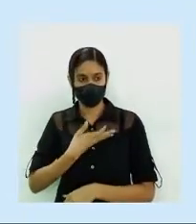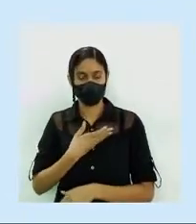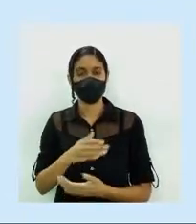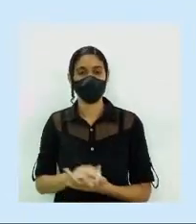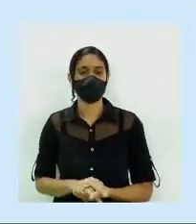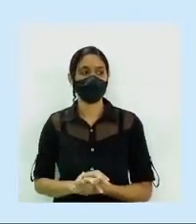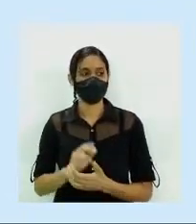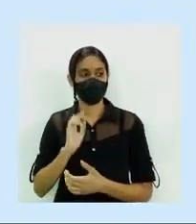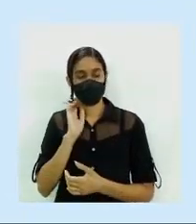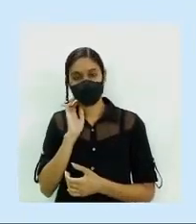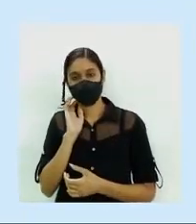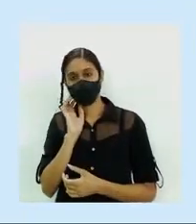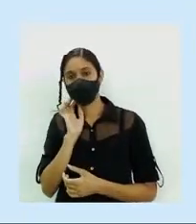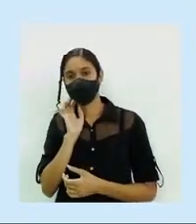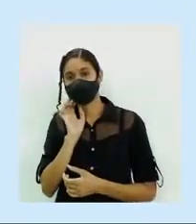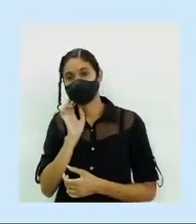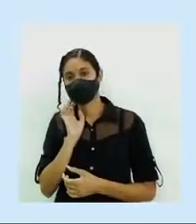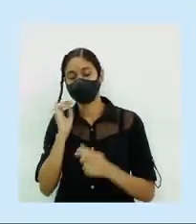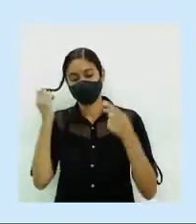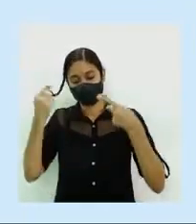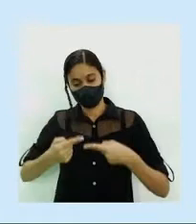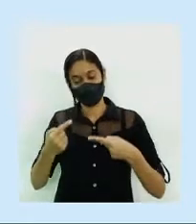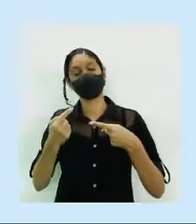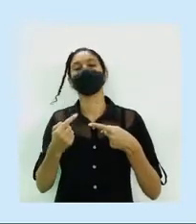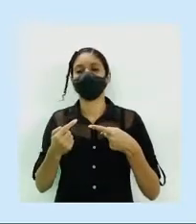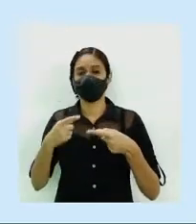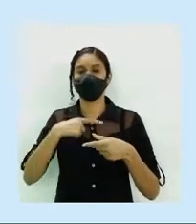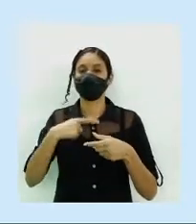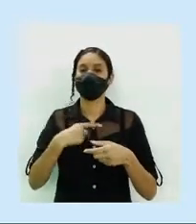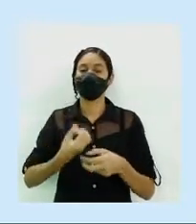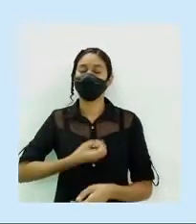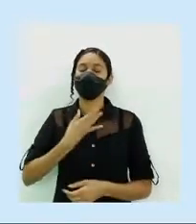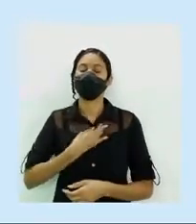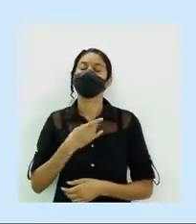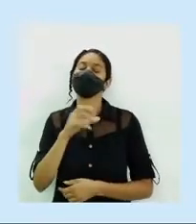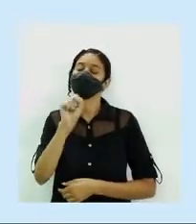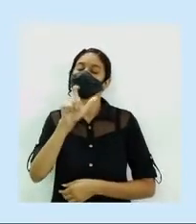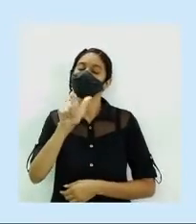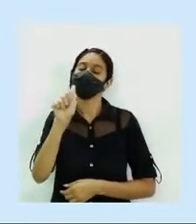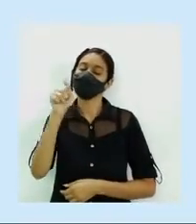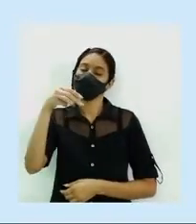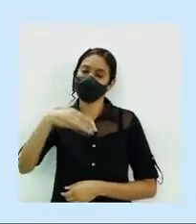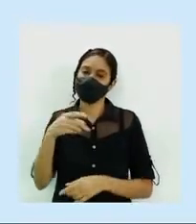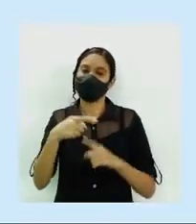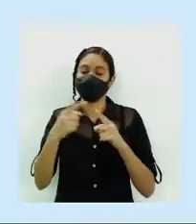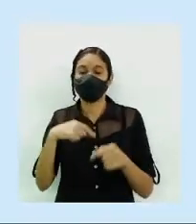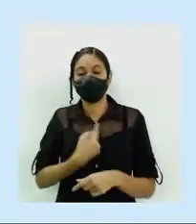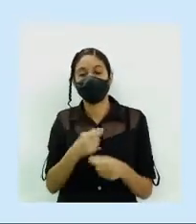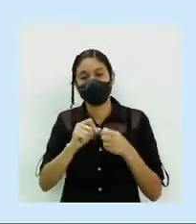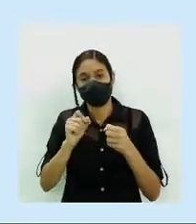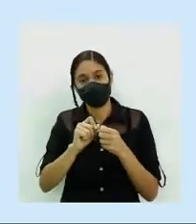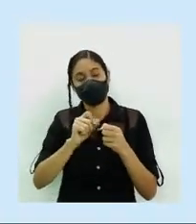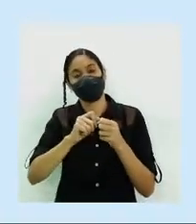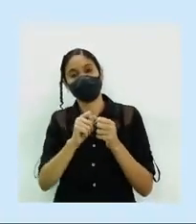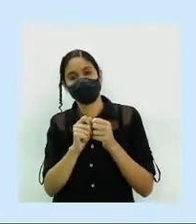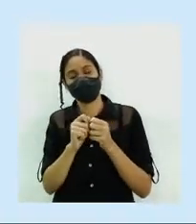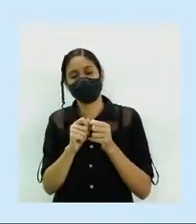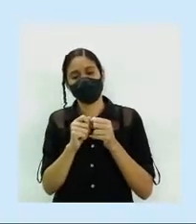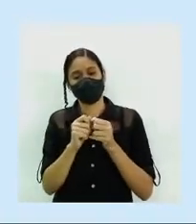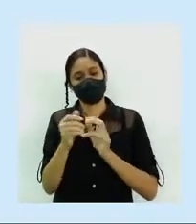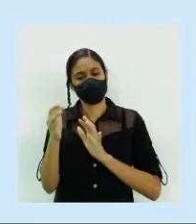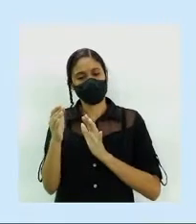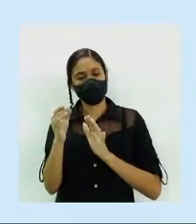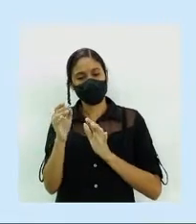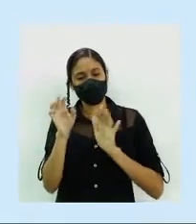para esse debate, para esse duelo, esse combate de poesia que é o slam. Mas vamos se debruçar um pouco mais sobre o que é esse